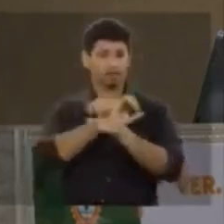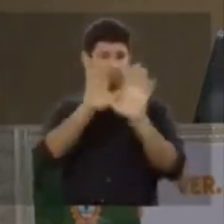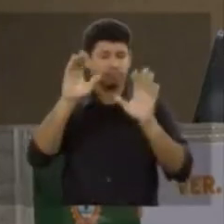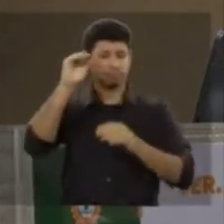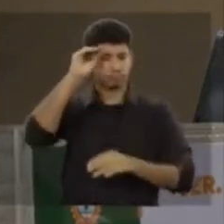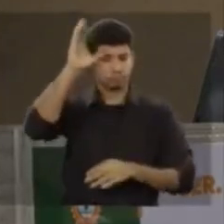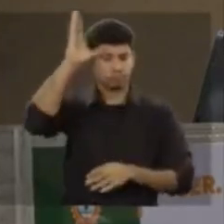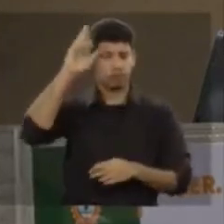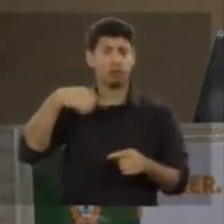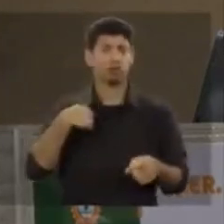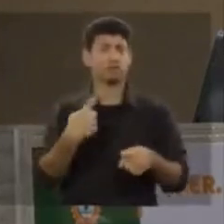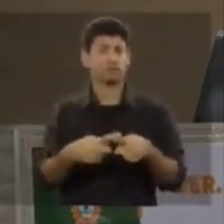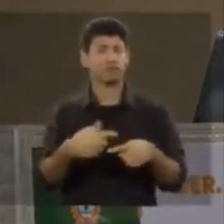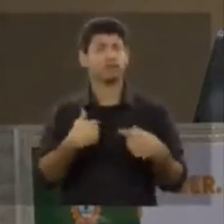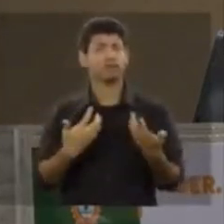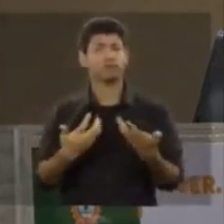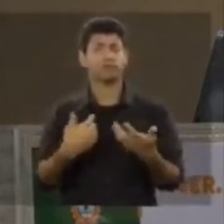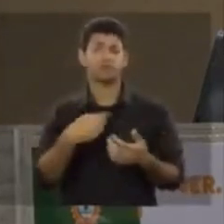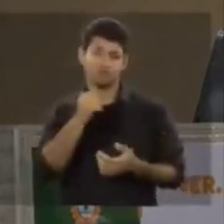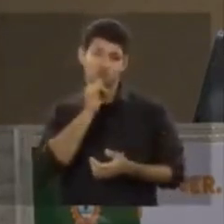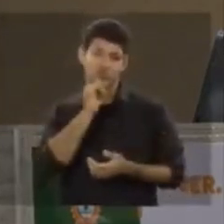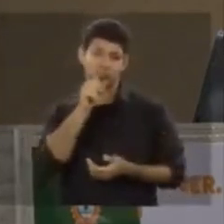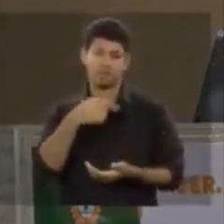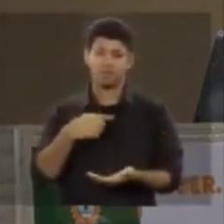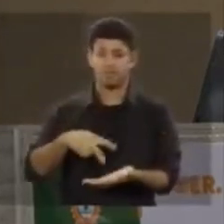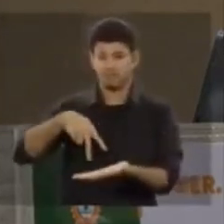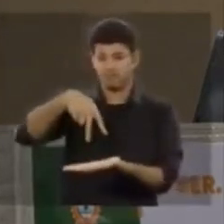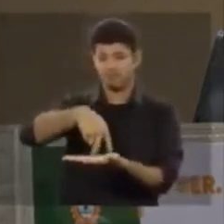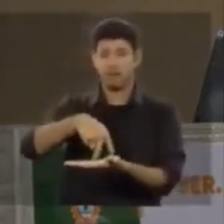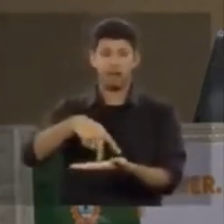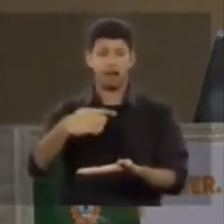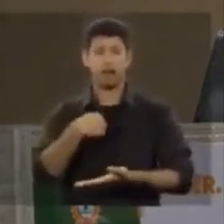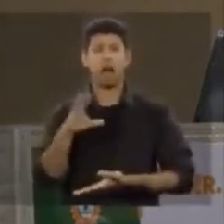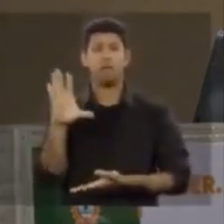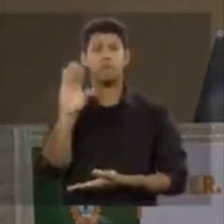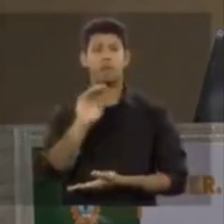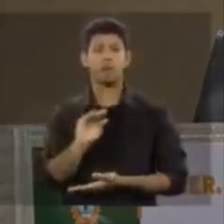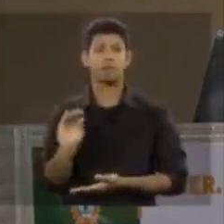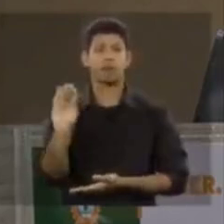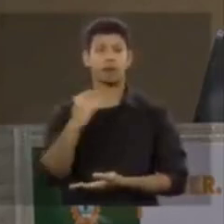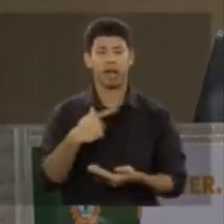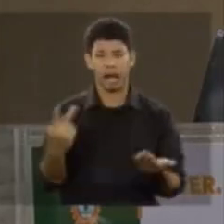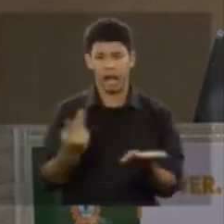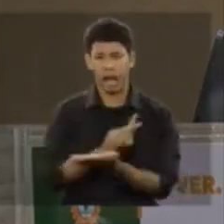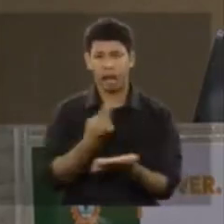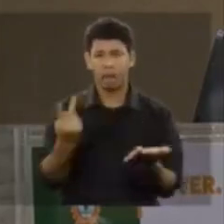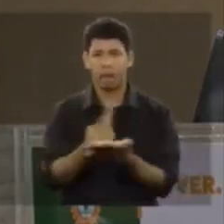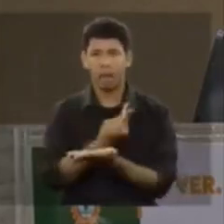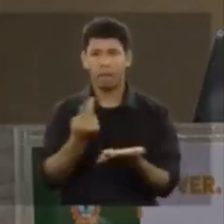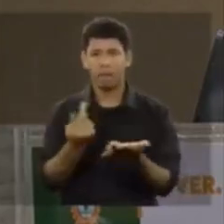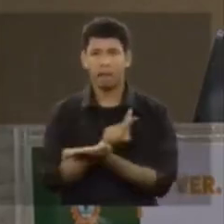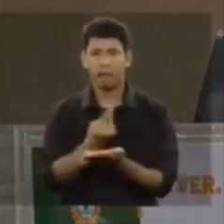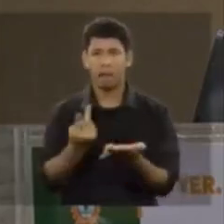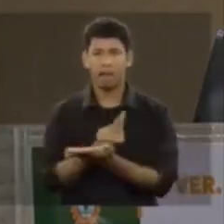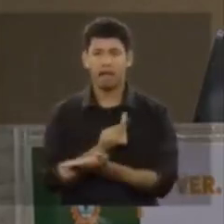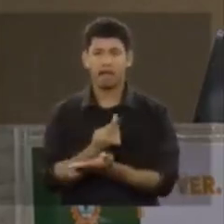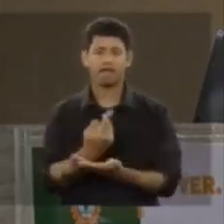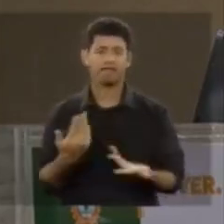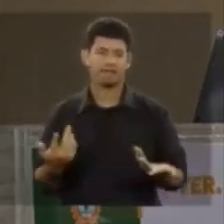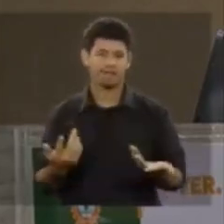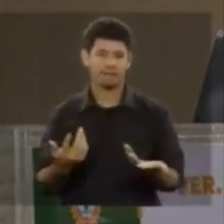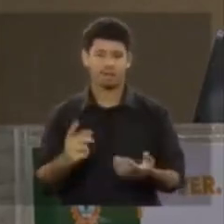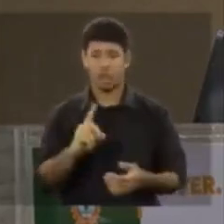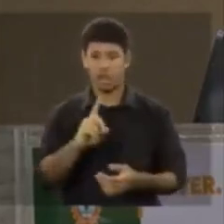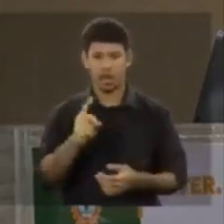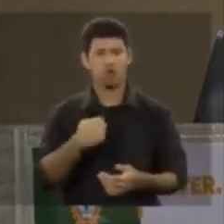eu possa subir aí e não falar besteira não falar coisas que não sejam verdadeiras e mostrar